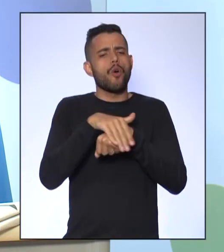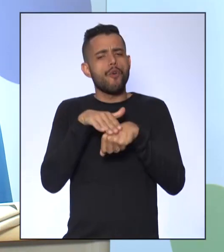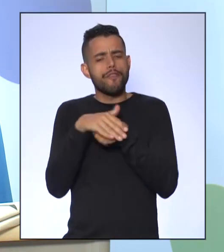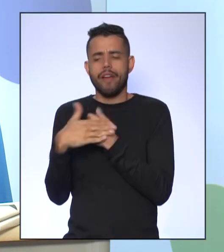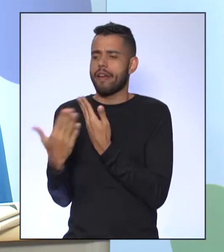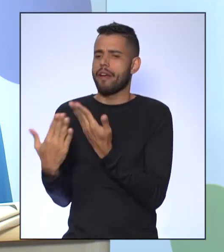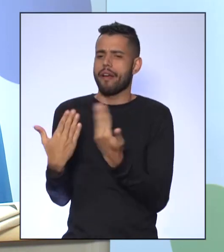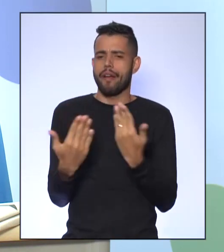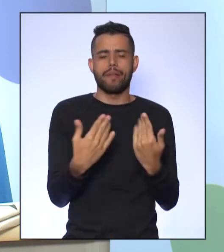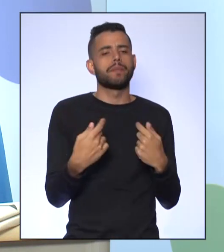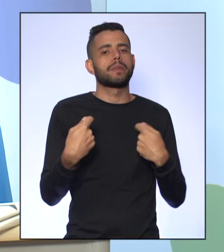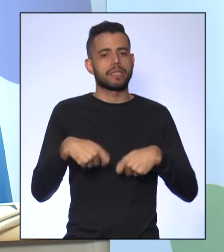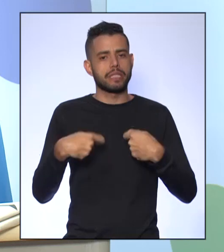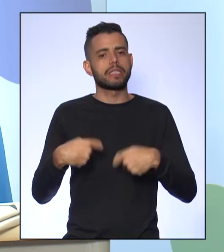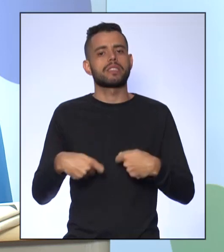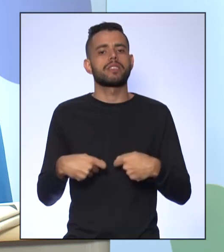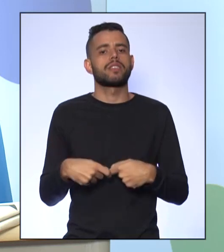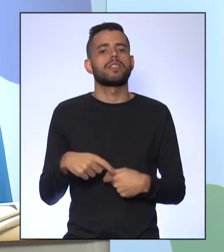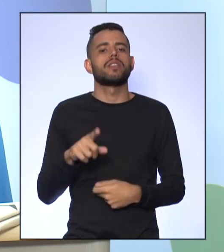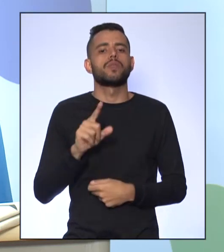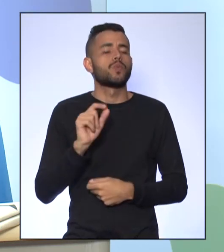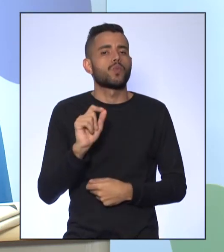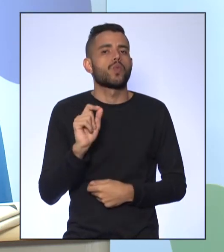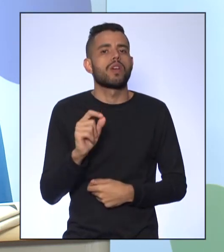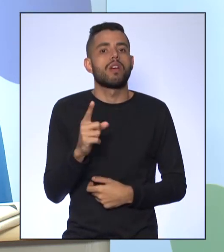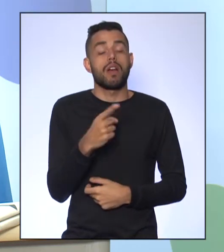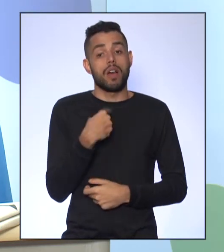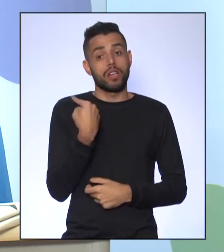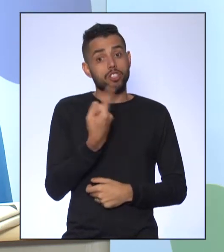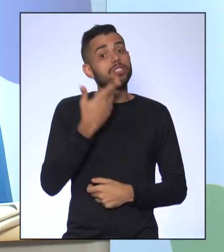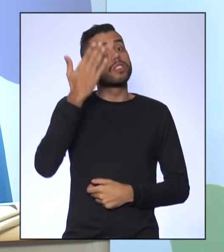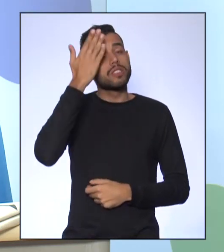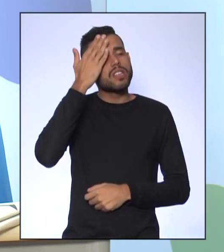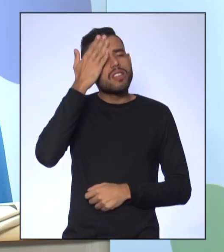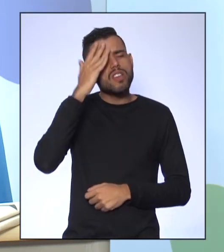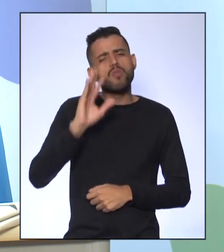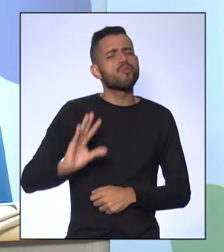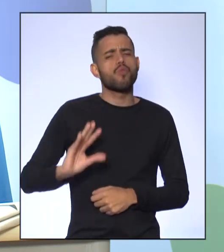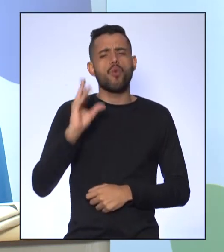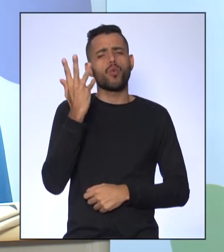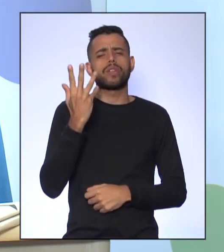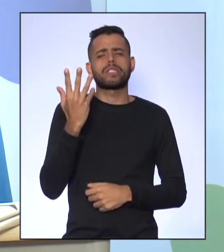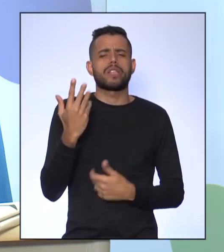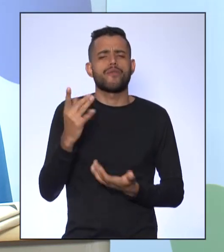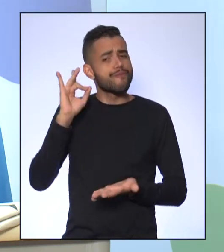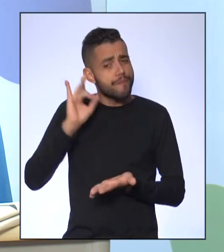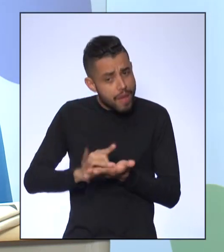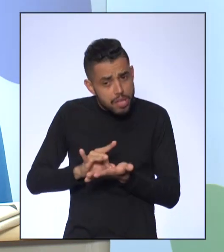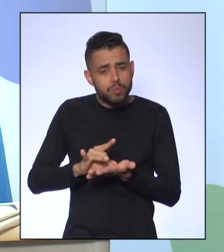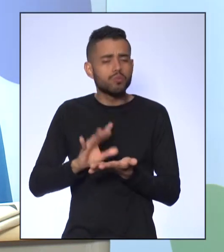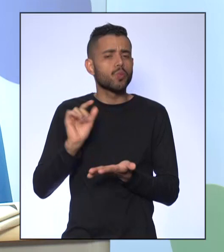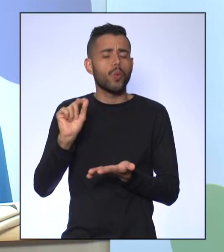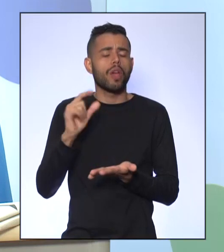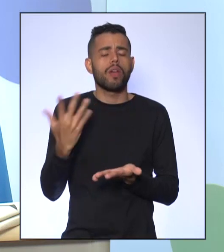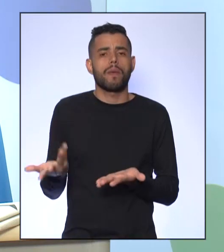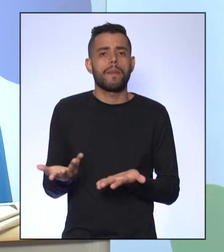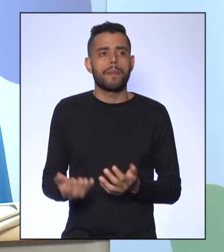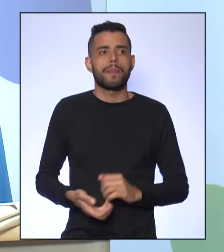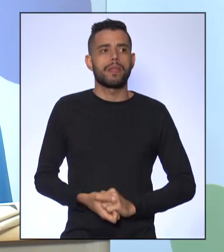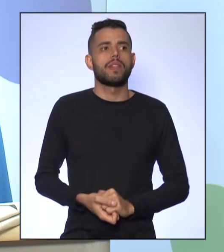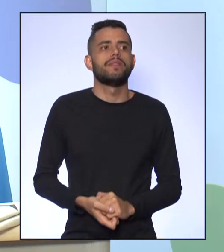né? Para entender o que efetivamente está acontecendo. É importante,